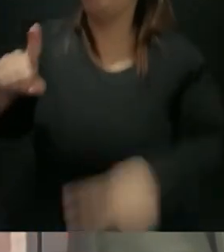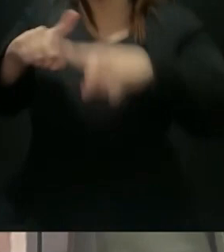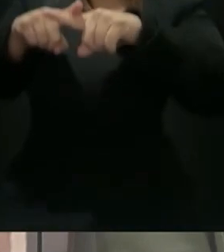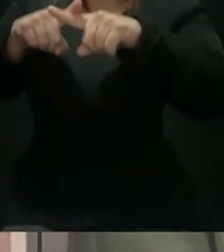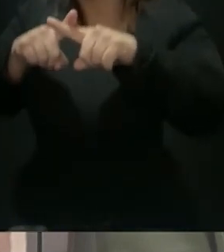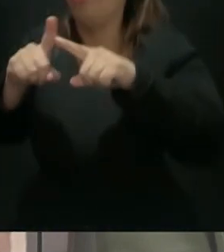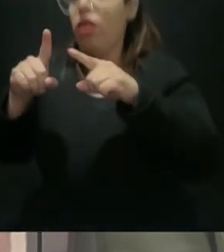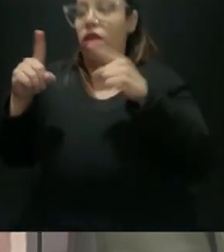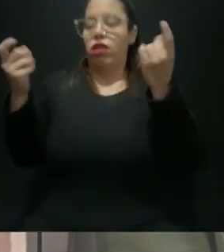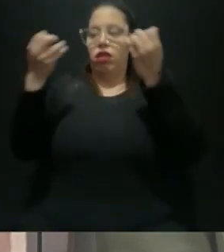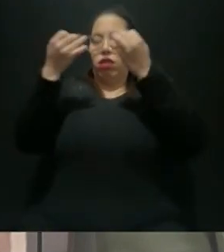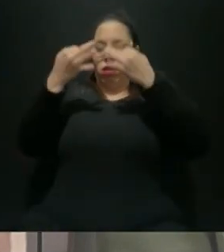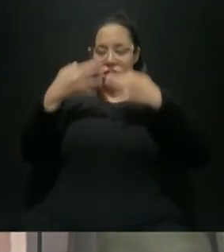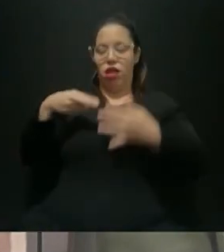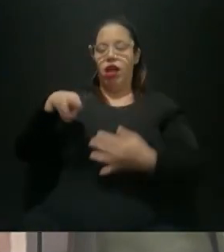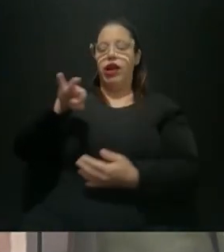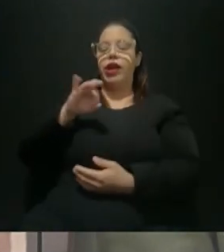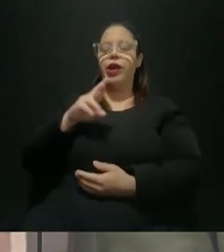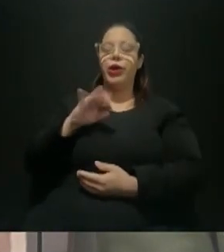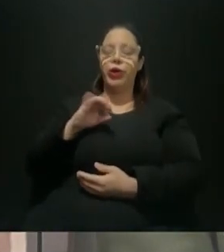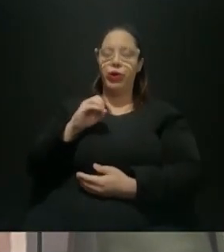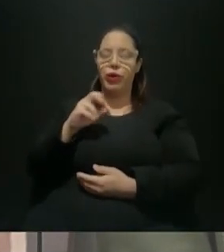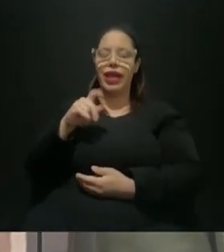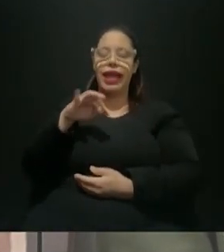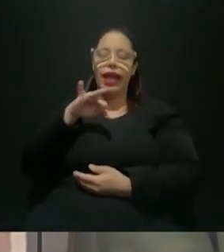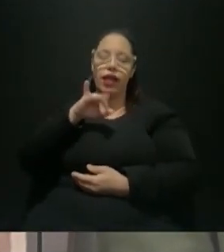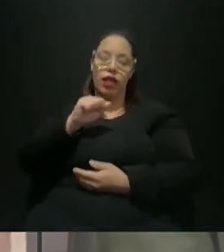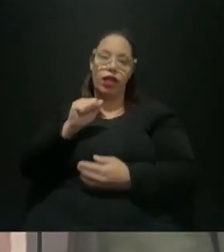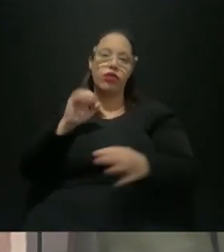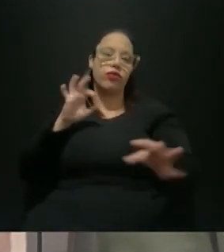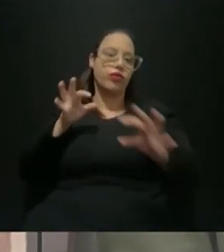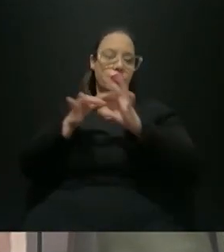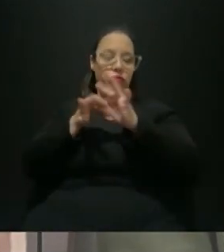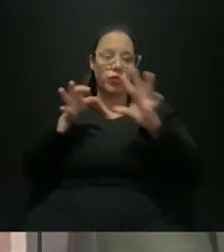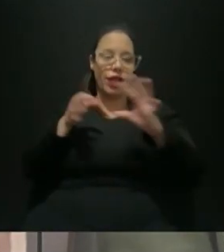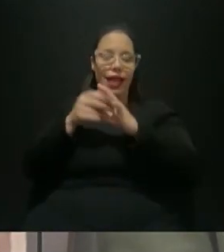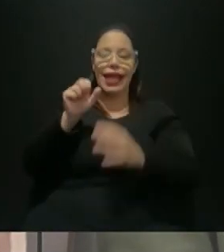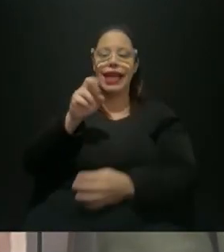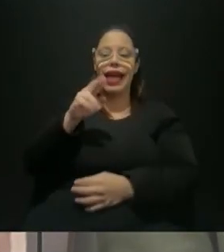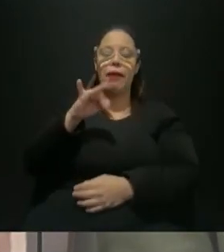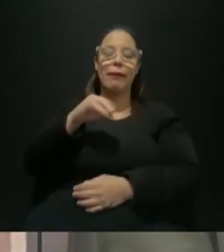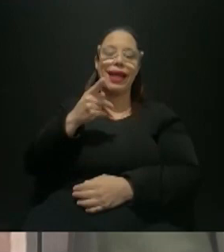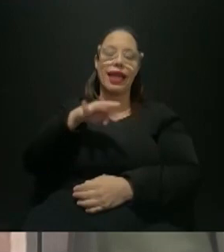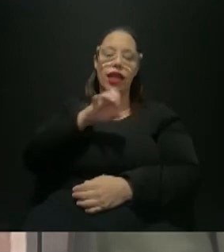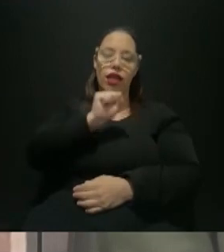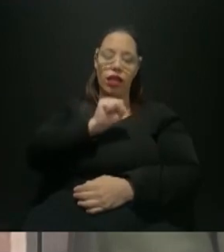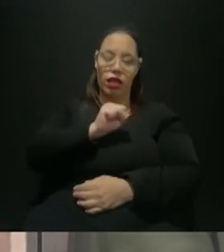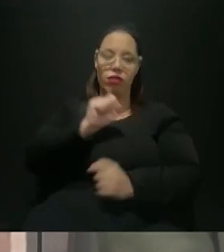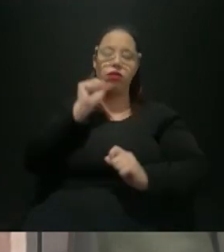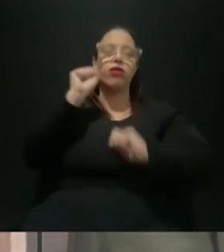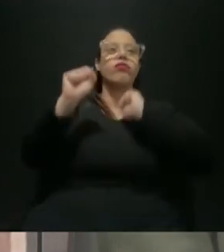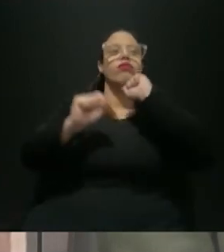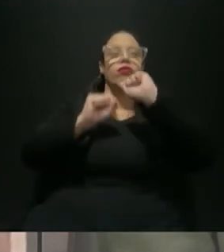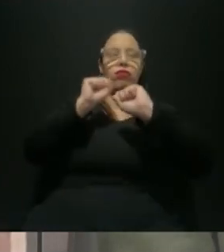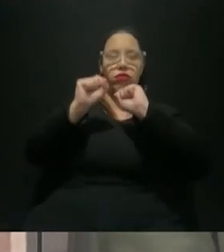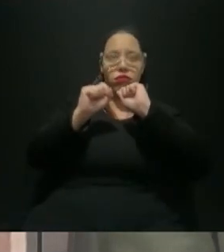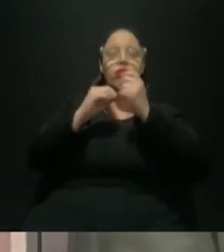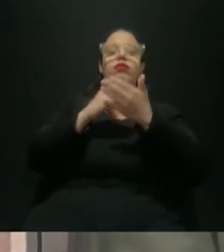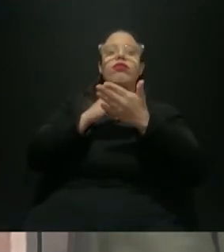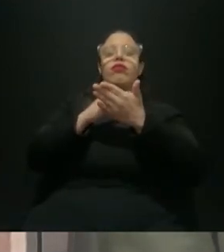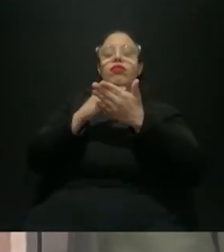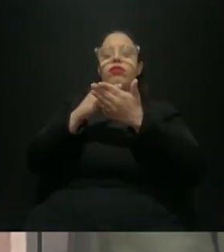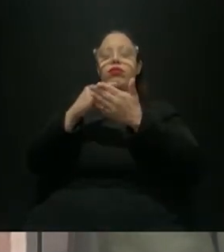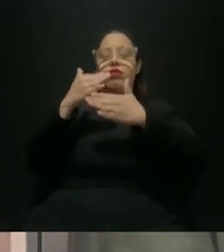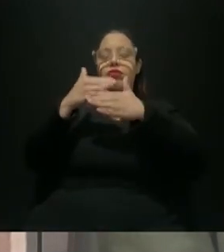neurociência. Essas ligações, essas sinapses, quando estão sendo construídas, que a gente fala que